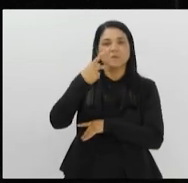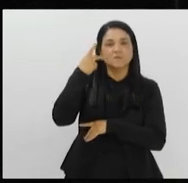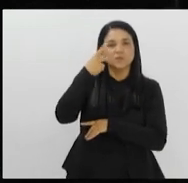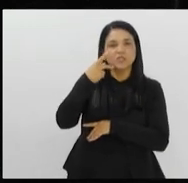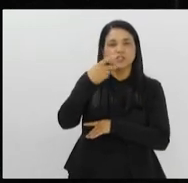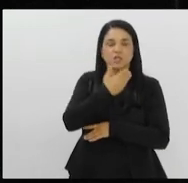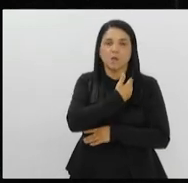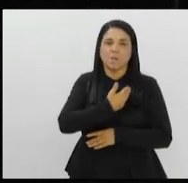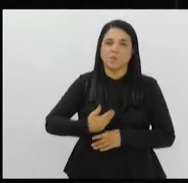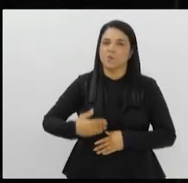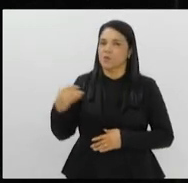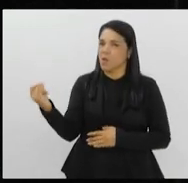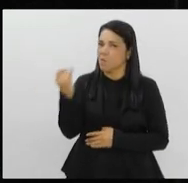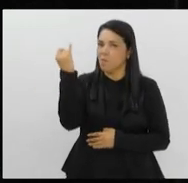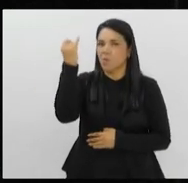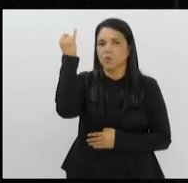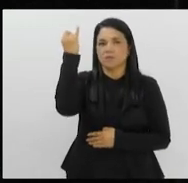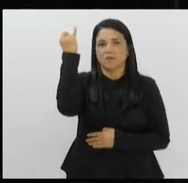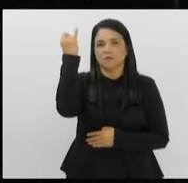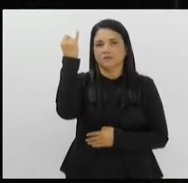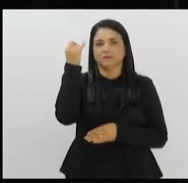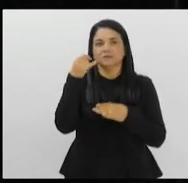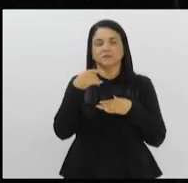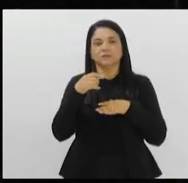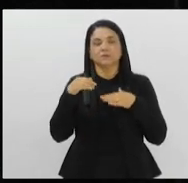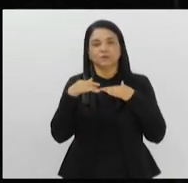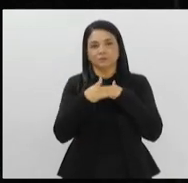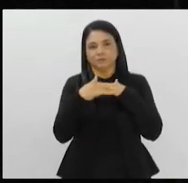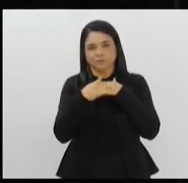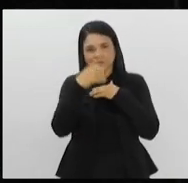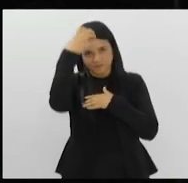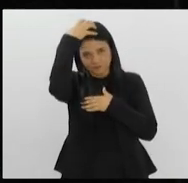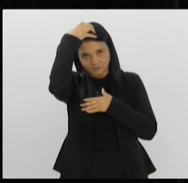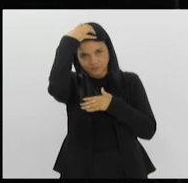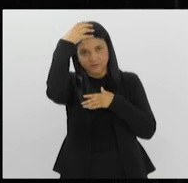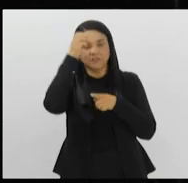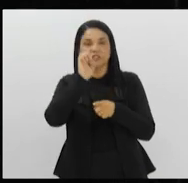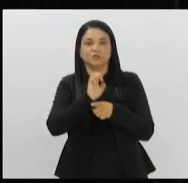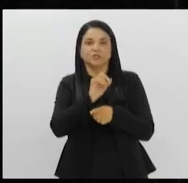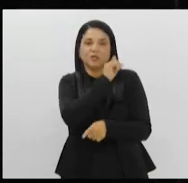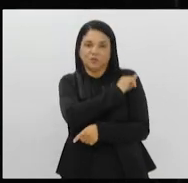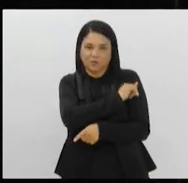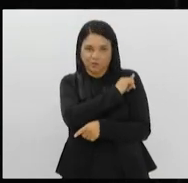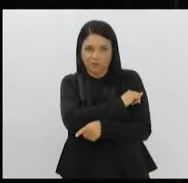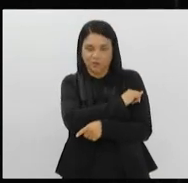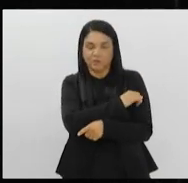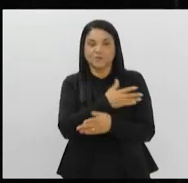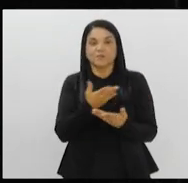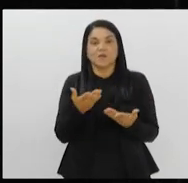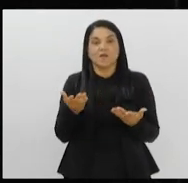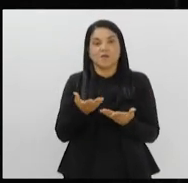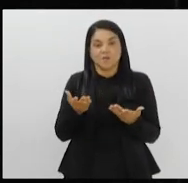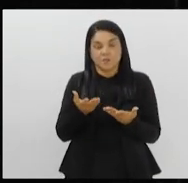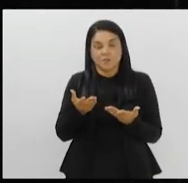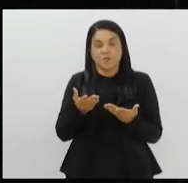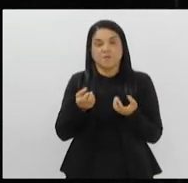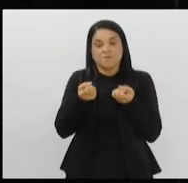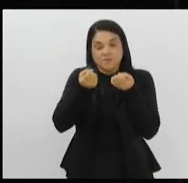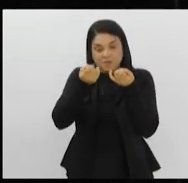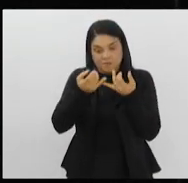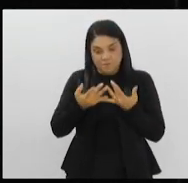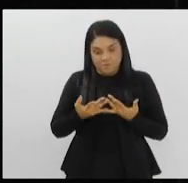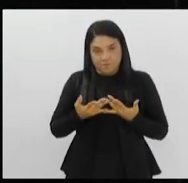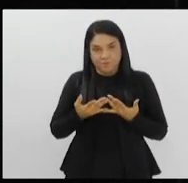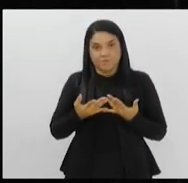tão importante no nosso município e em todo o estado. E agora eu queria também falar um pouco